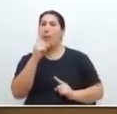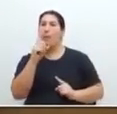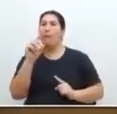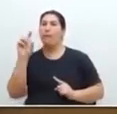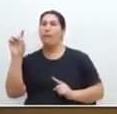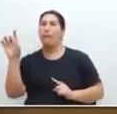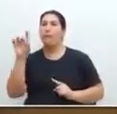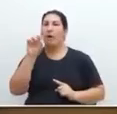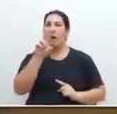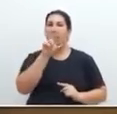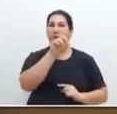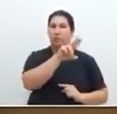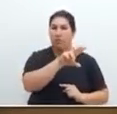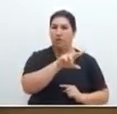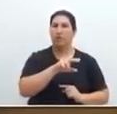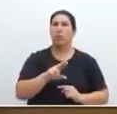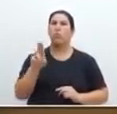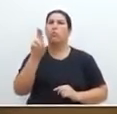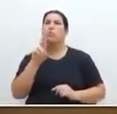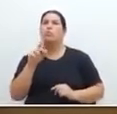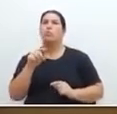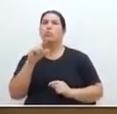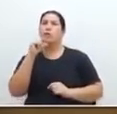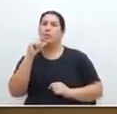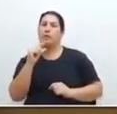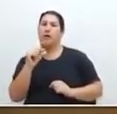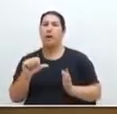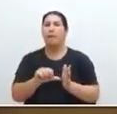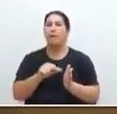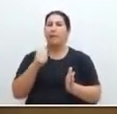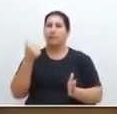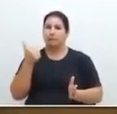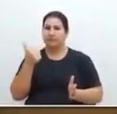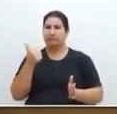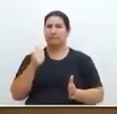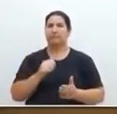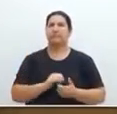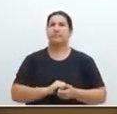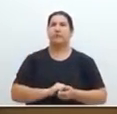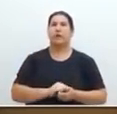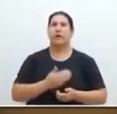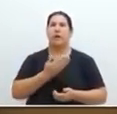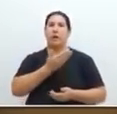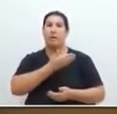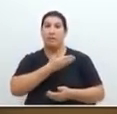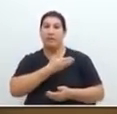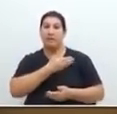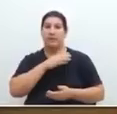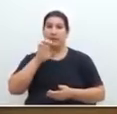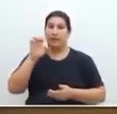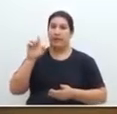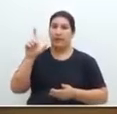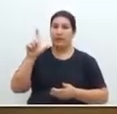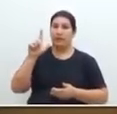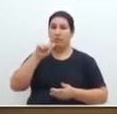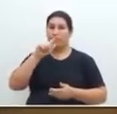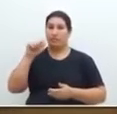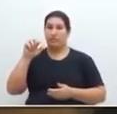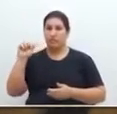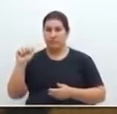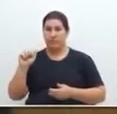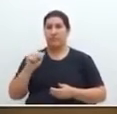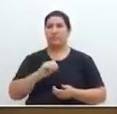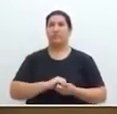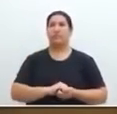uso da palavra eu gostaria de chamar primeira a minha amiga Elsa Maria Elsa Mendes